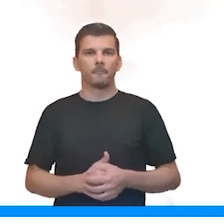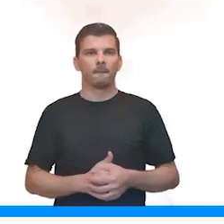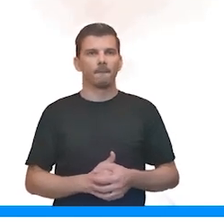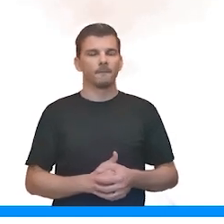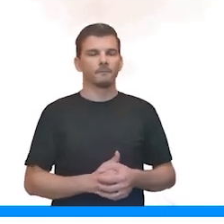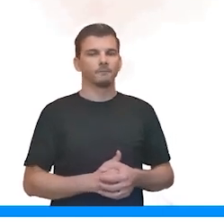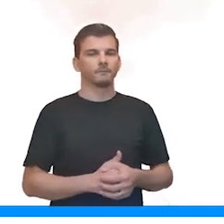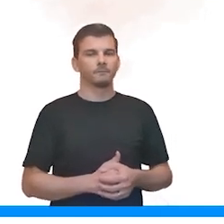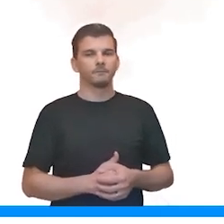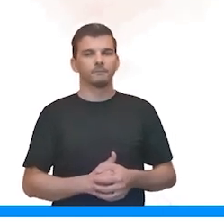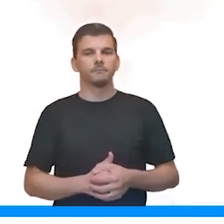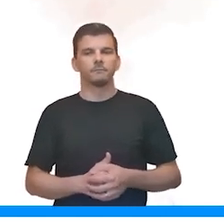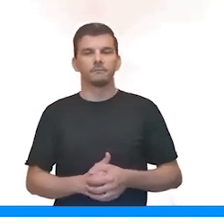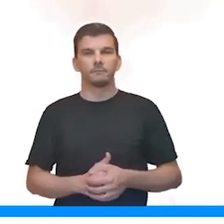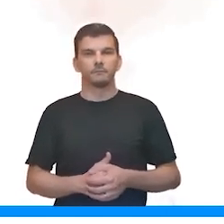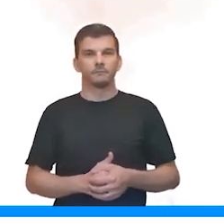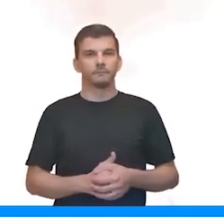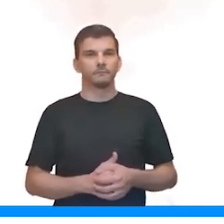lá? Olha lá.